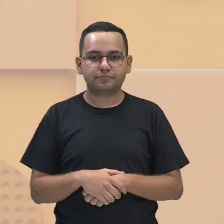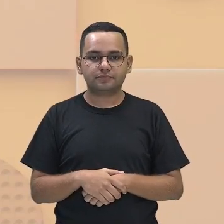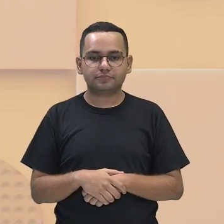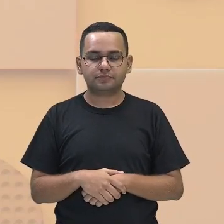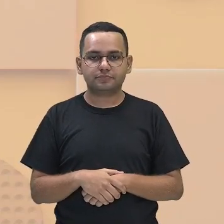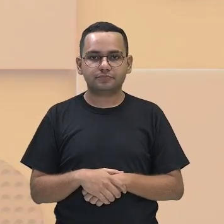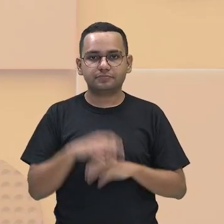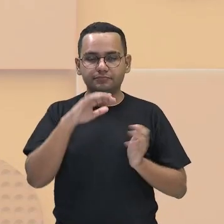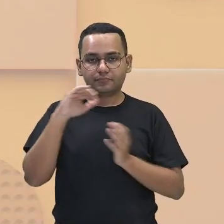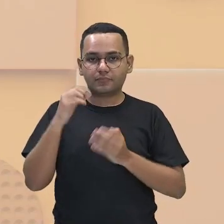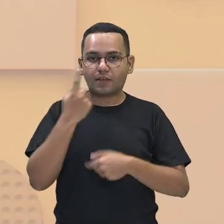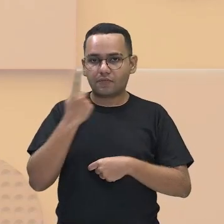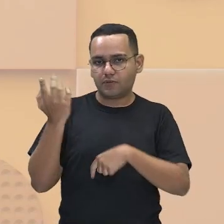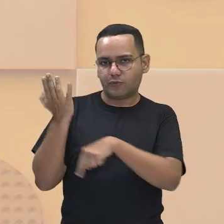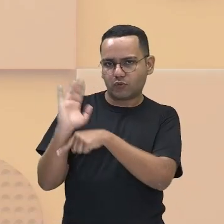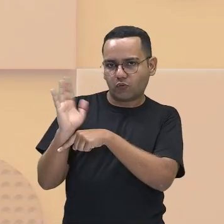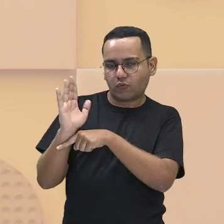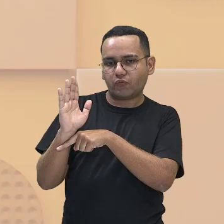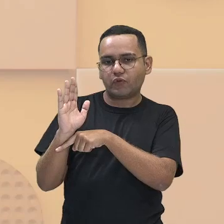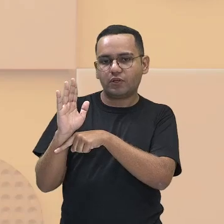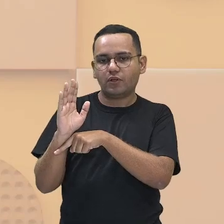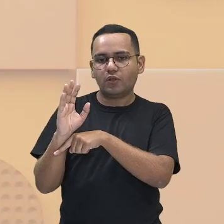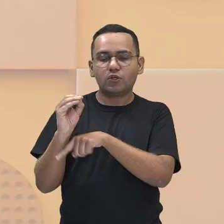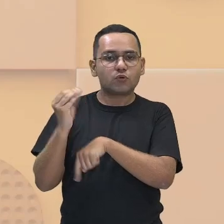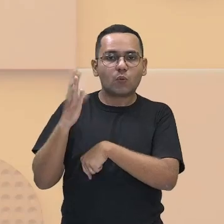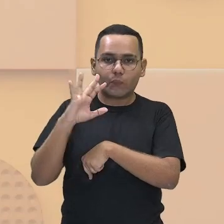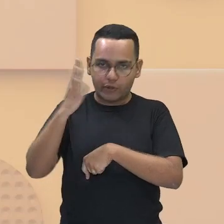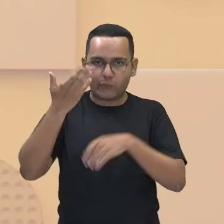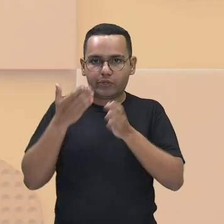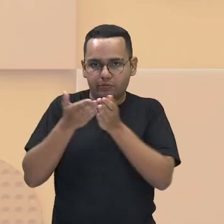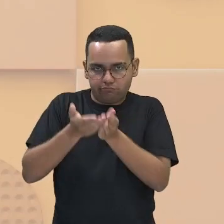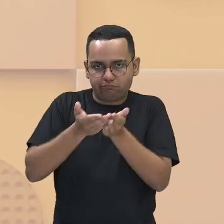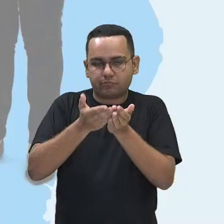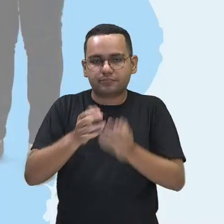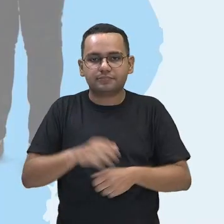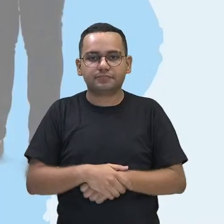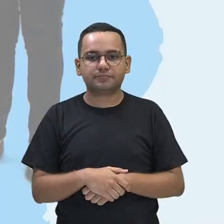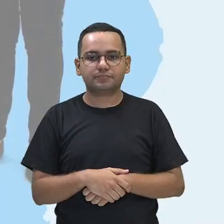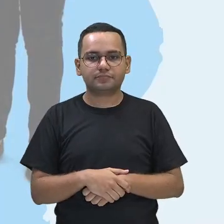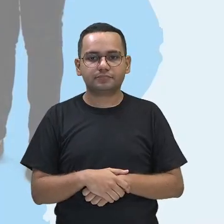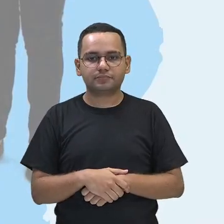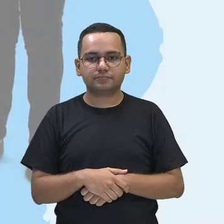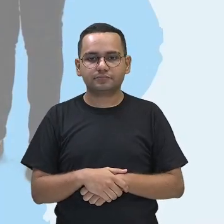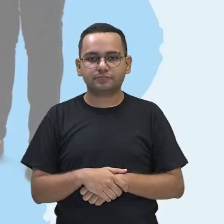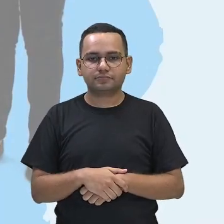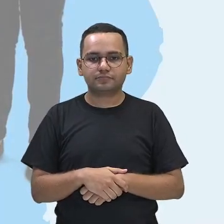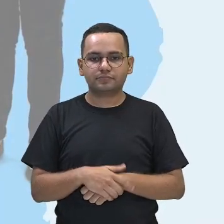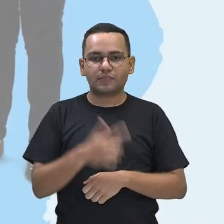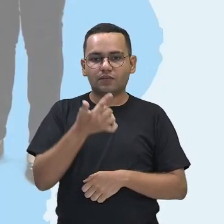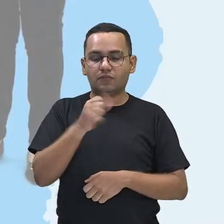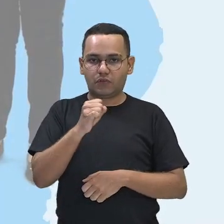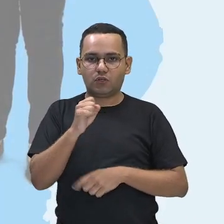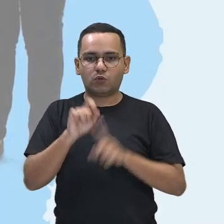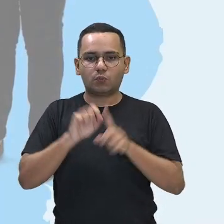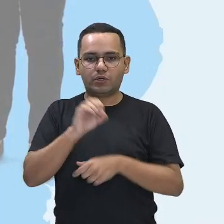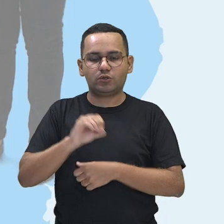vídeo que vai mostrar justamente essa expedição de Pedro Teixeira. Acompanhem aí. Em 28 de outubro